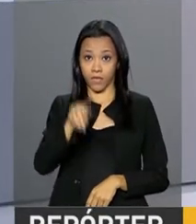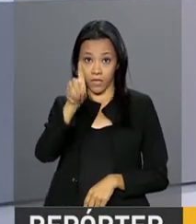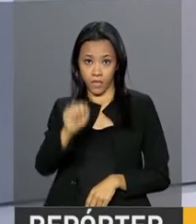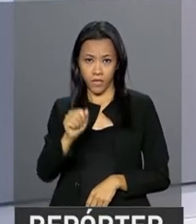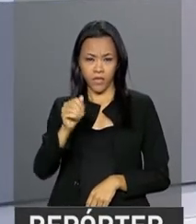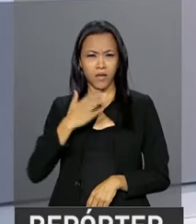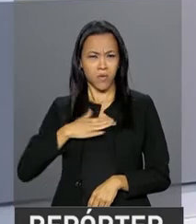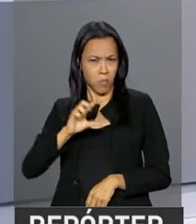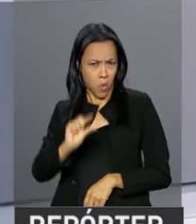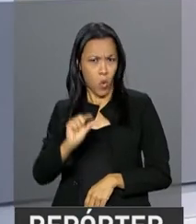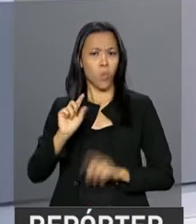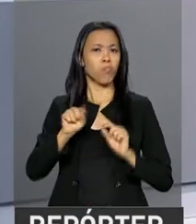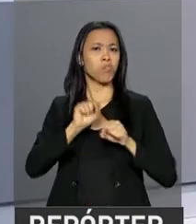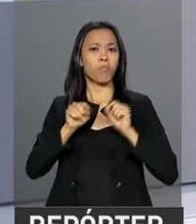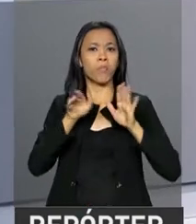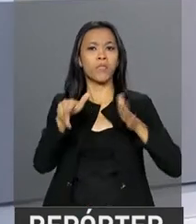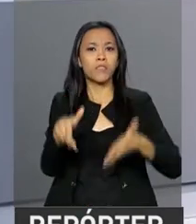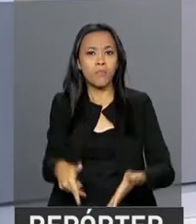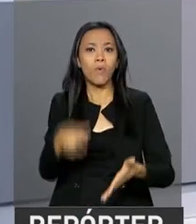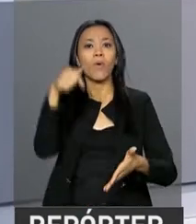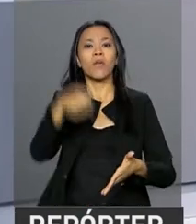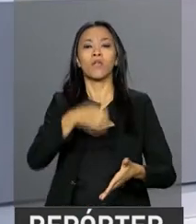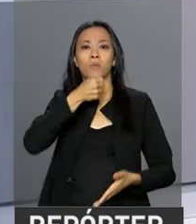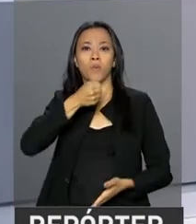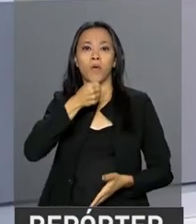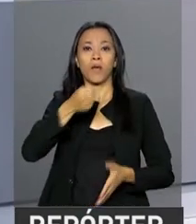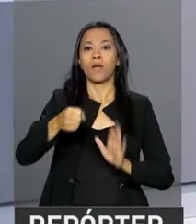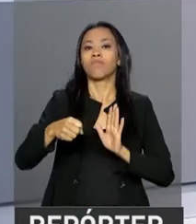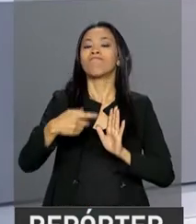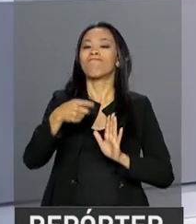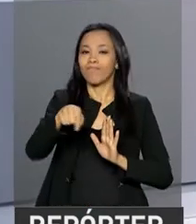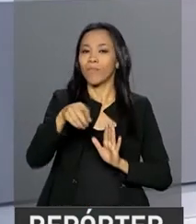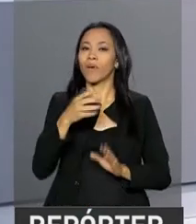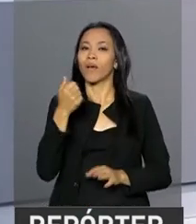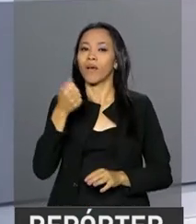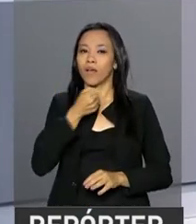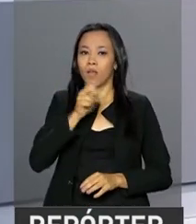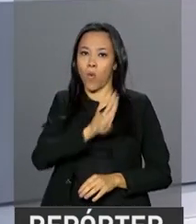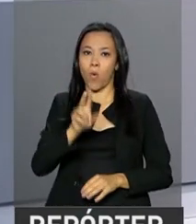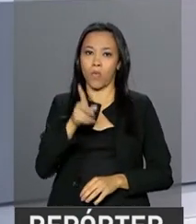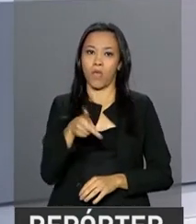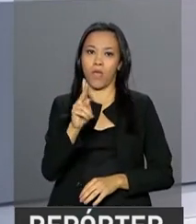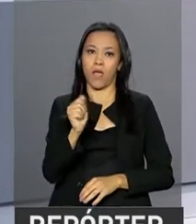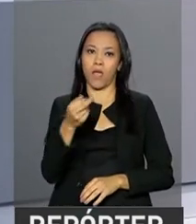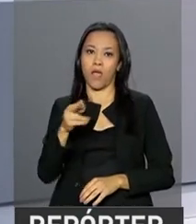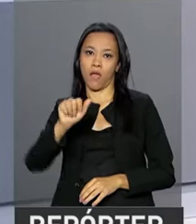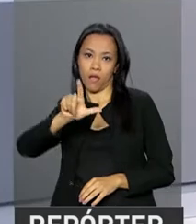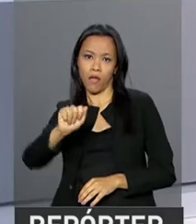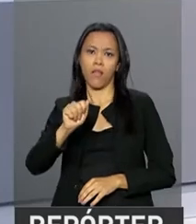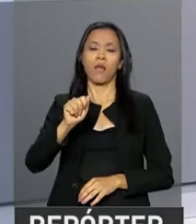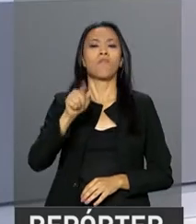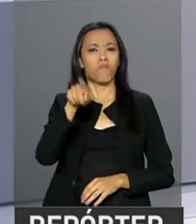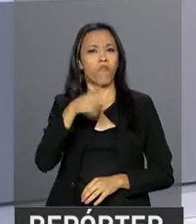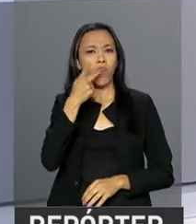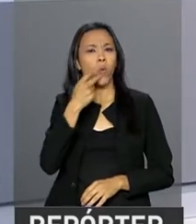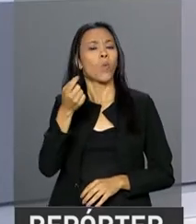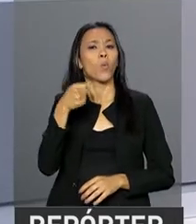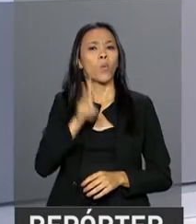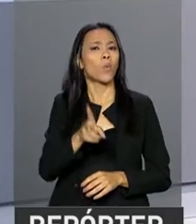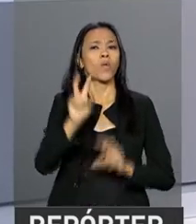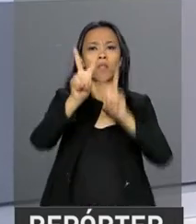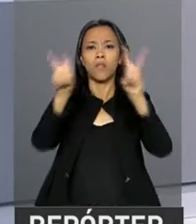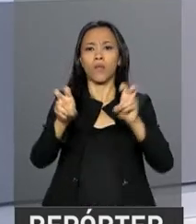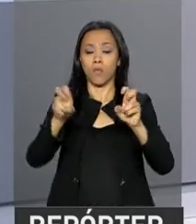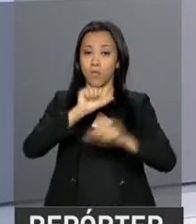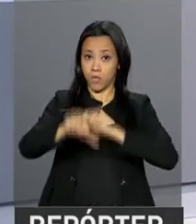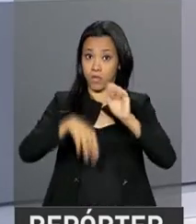pouco aqui na nbr do programa agora brasil a jornalista carla batia o ministro voltou a defender a reforma da previdência para que todos os brasileiros